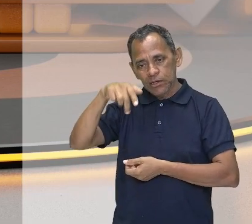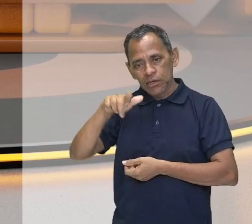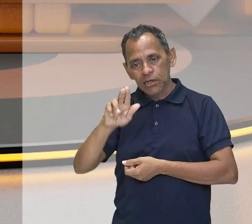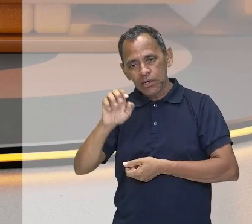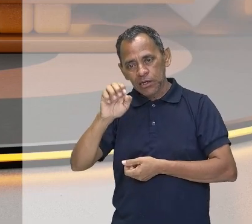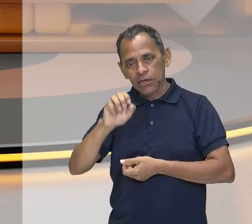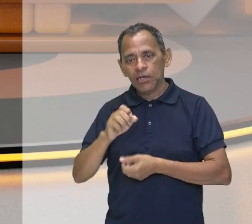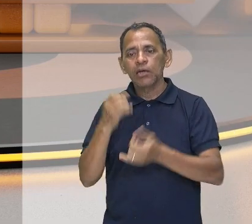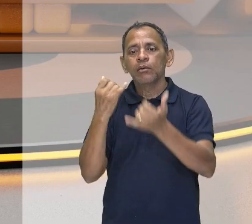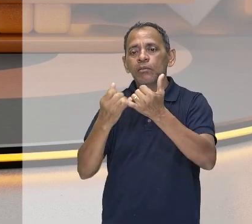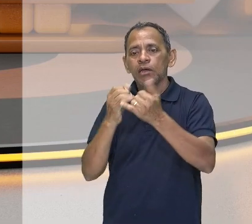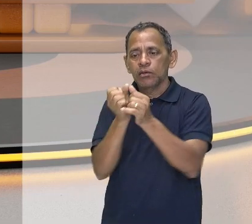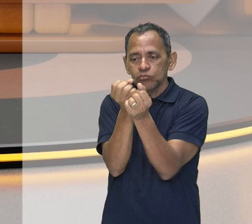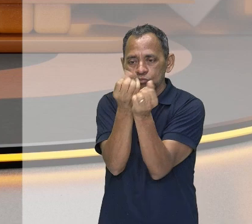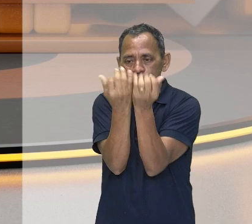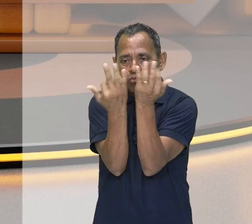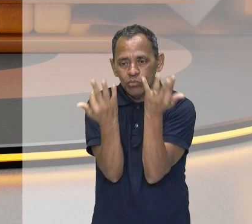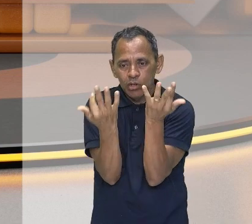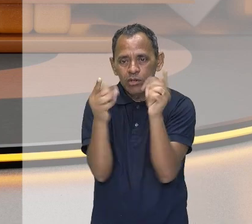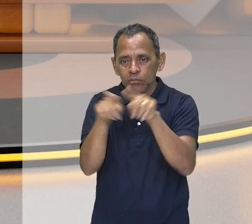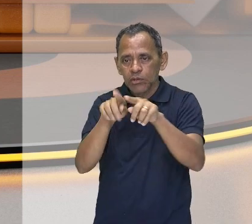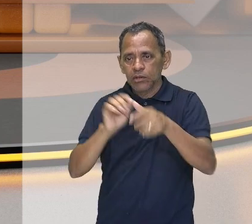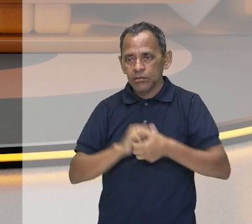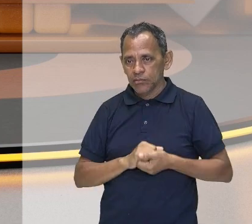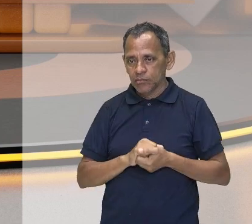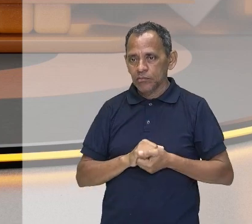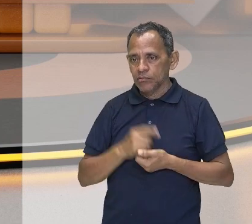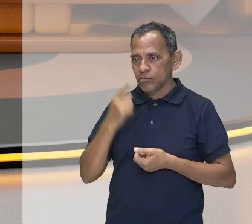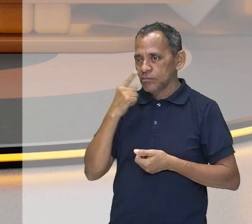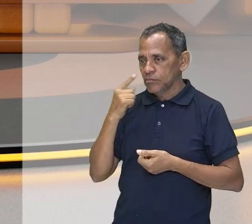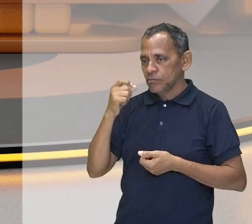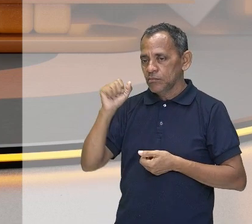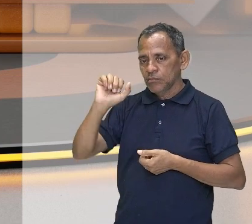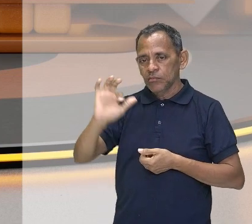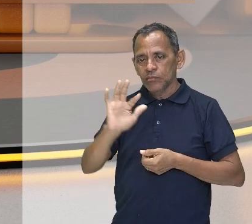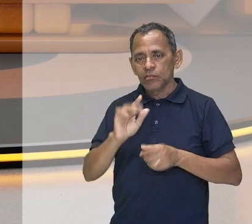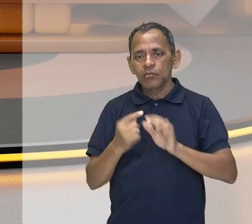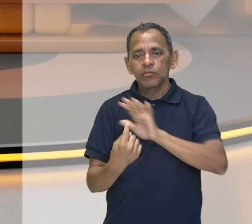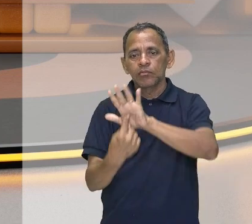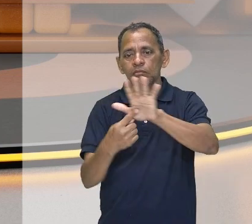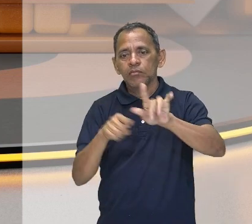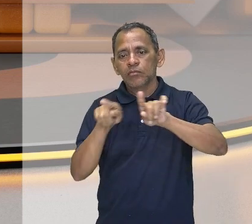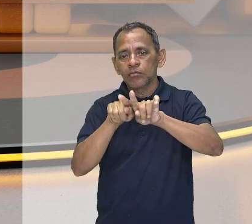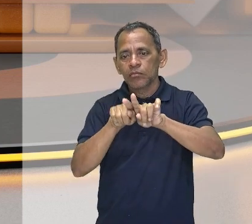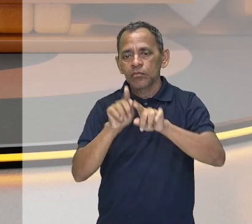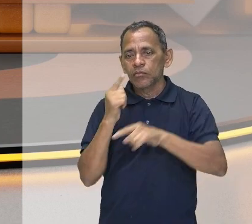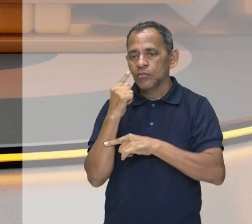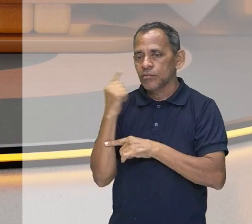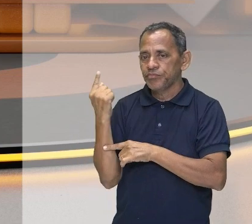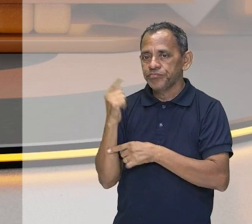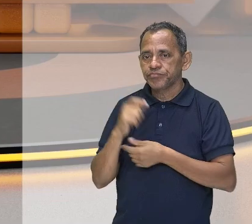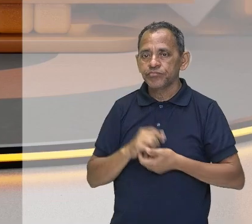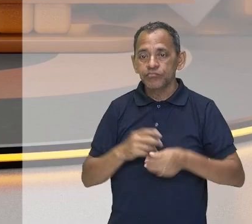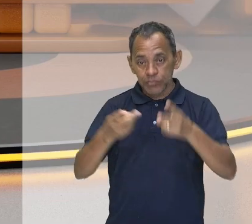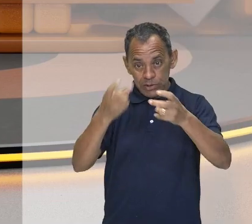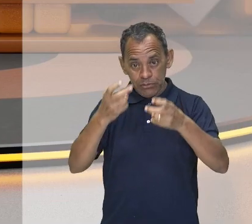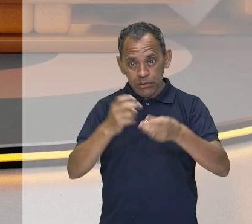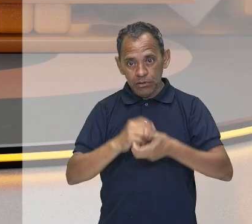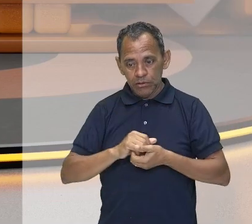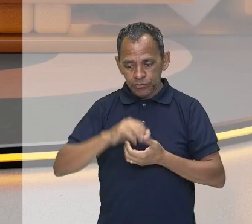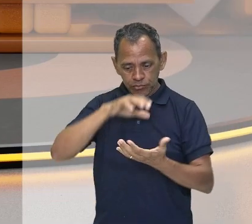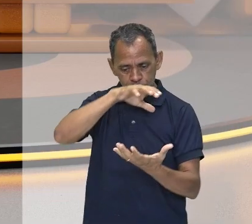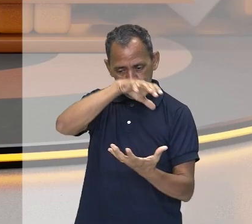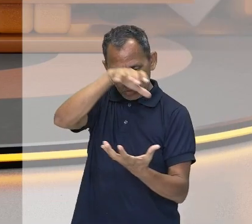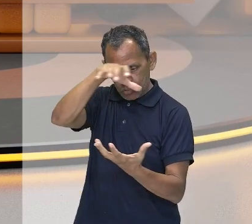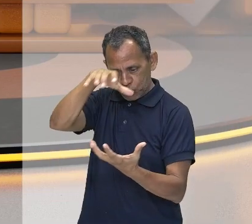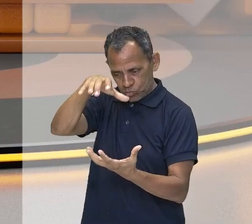que a representação ela é feita. Acompanhe aqui a imagem comigo. Olha, temos aqui a imagem, você observa que o planeta está